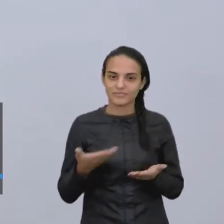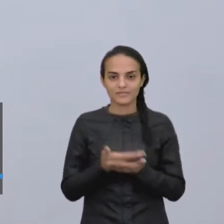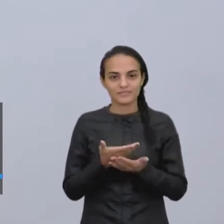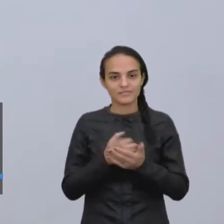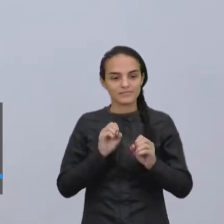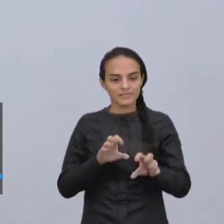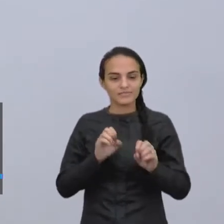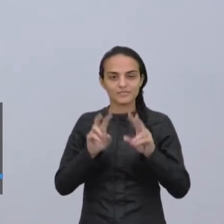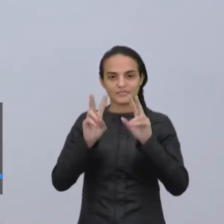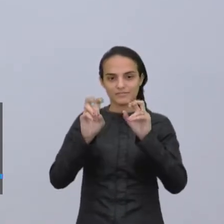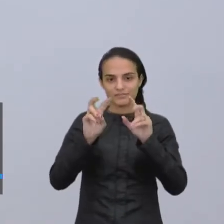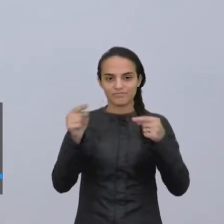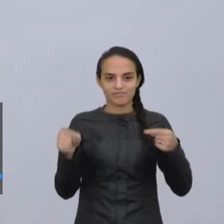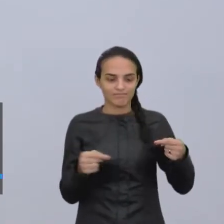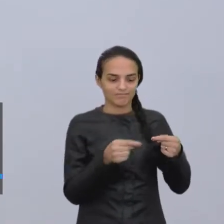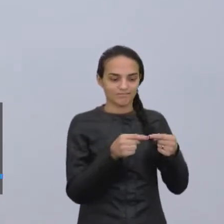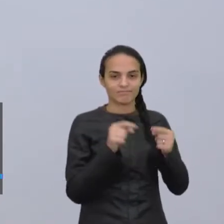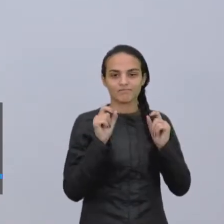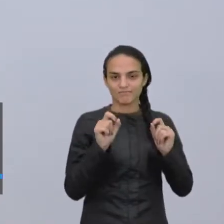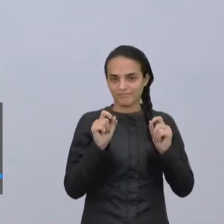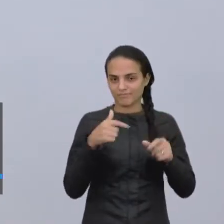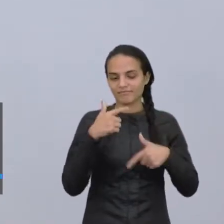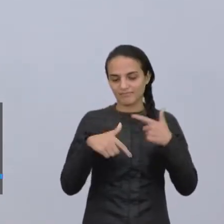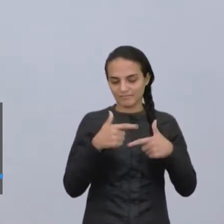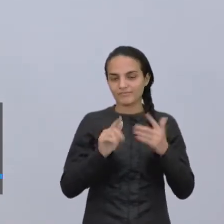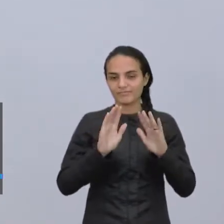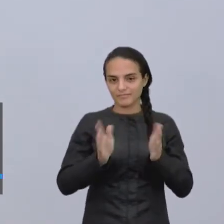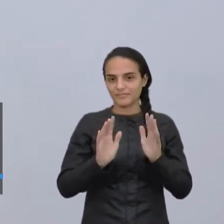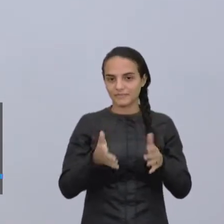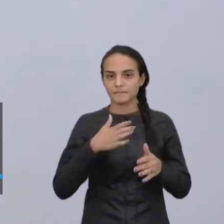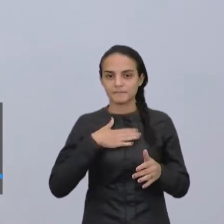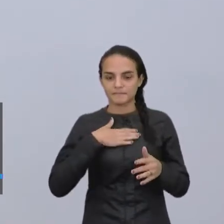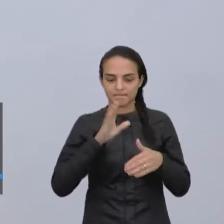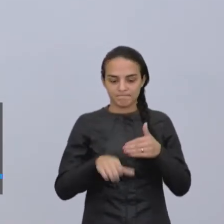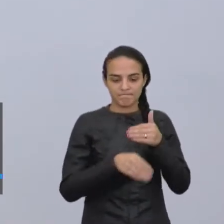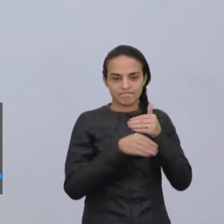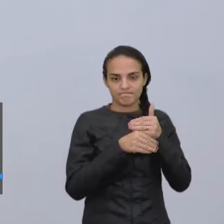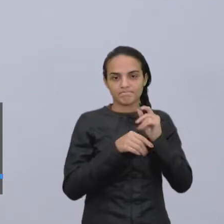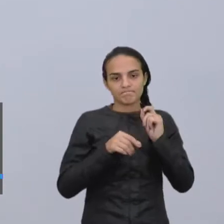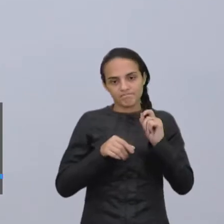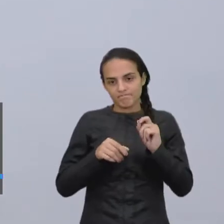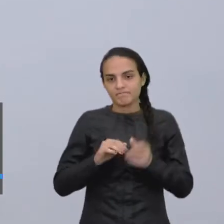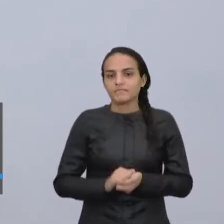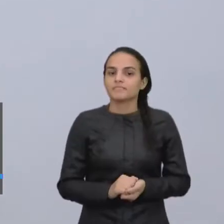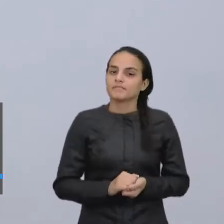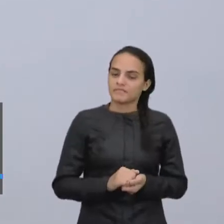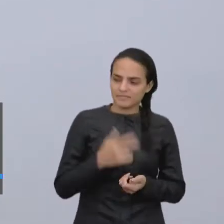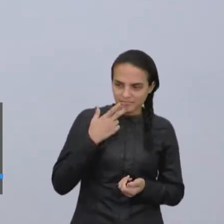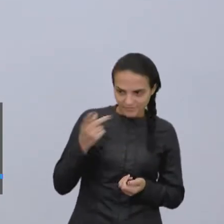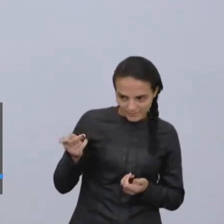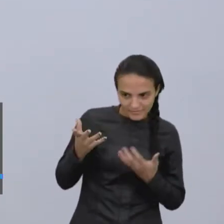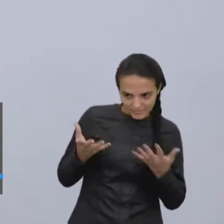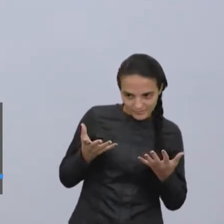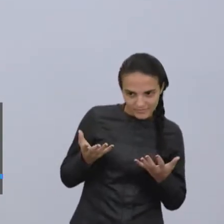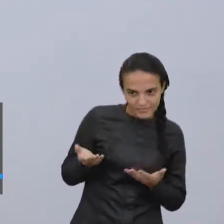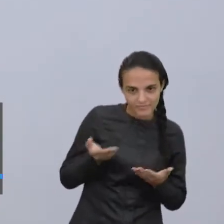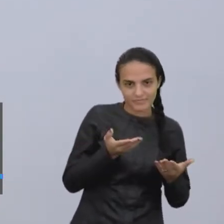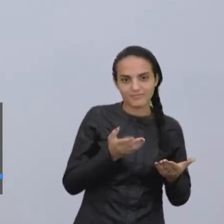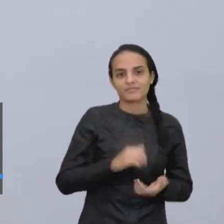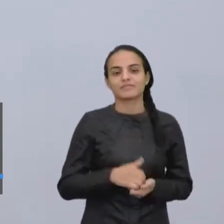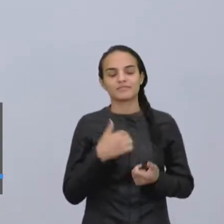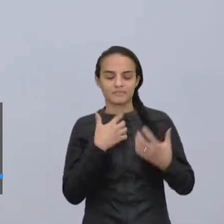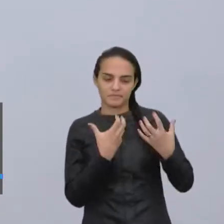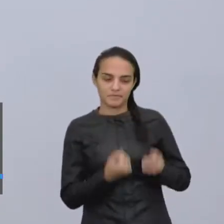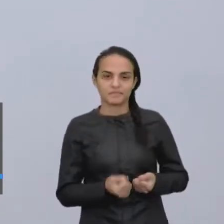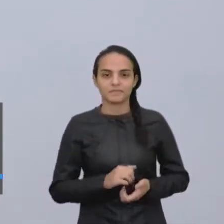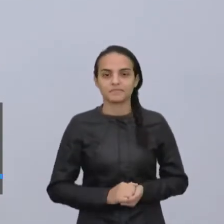que o assunto tem muito a ver com o que eu estou trabalhando lá no meu componente. Então ele falou, você não quer ir lá? Eu falei, eu vou, eu topo.